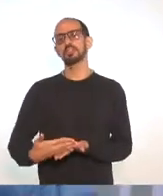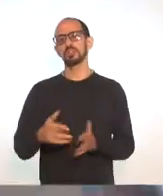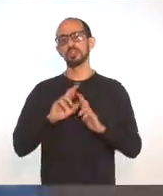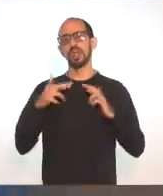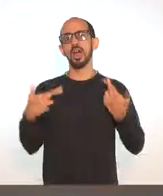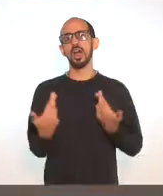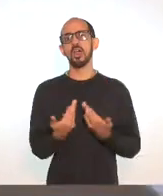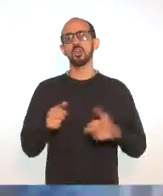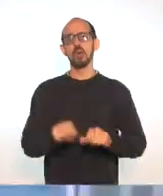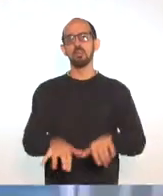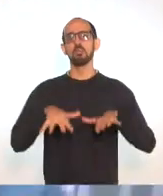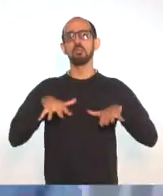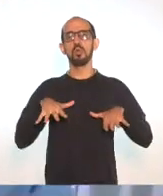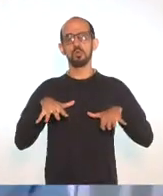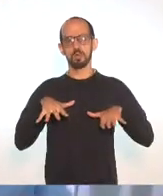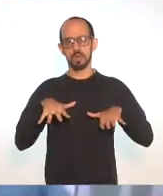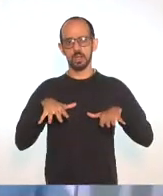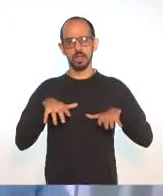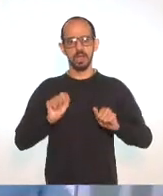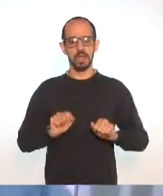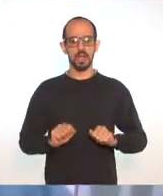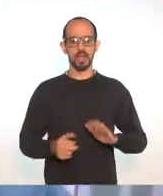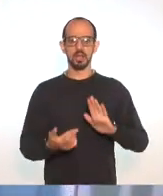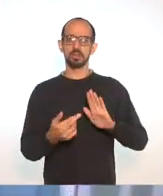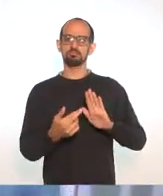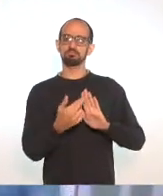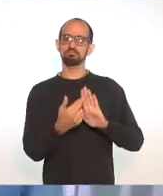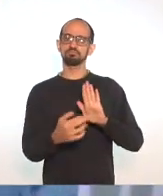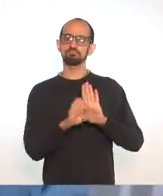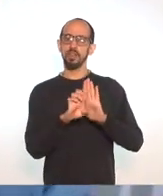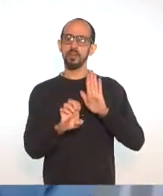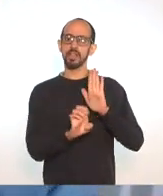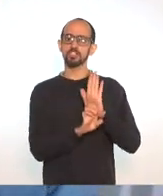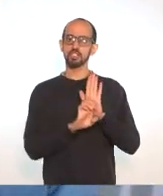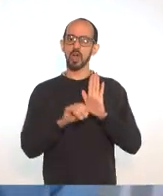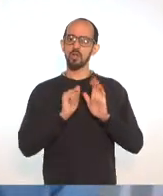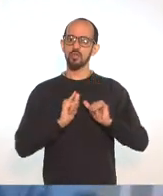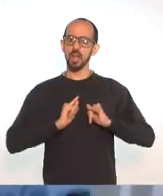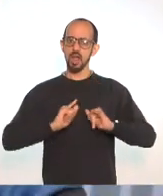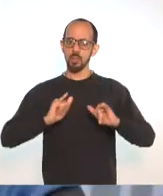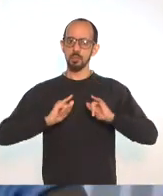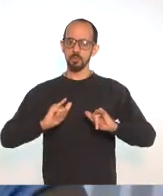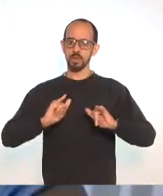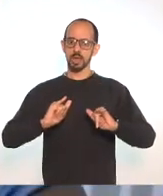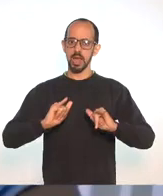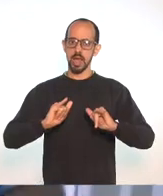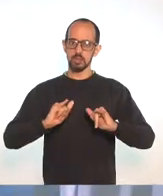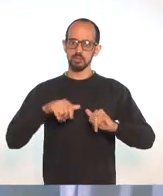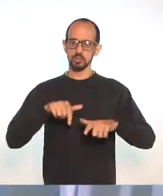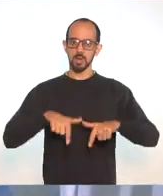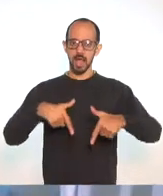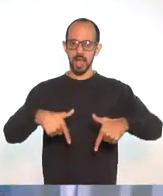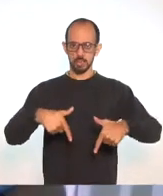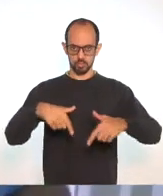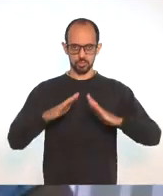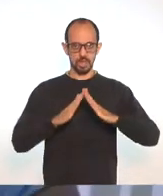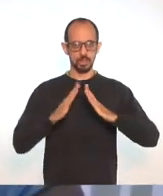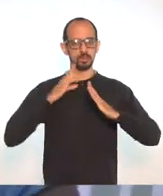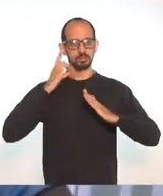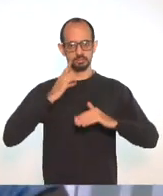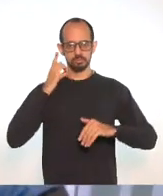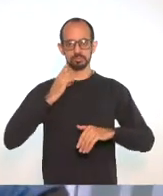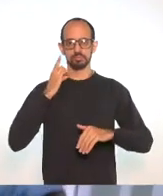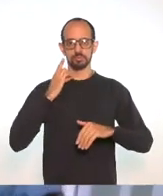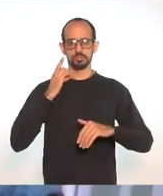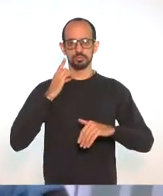audiência pública nos termos do edital publicado nos atos oficiais da Assembleia audiência promovida pela comissão